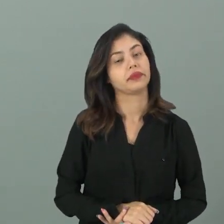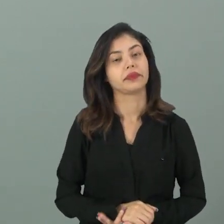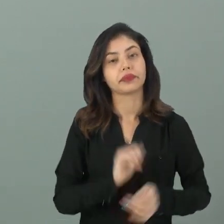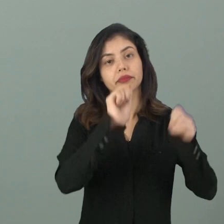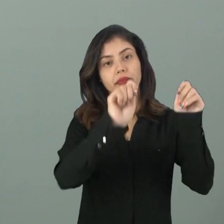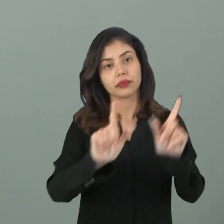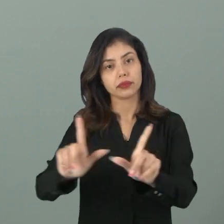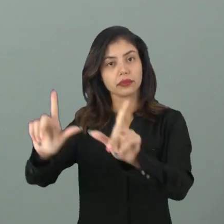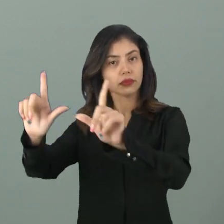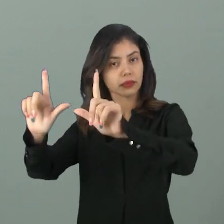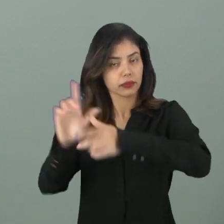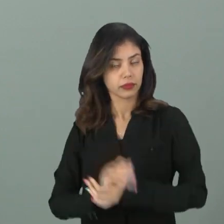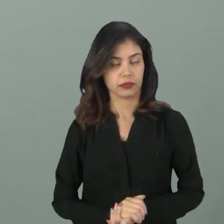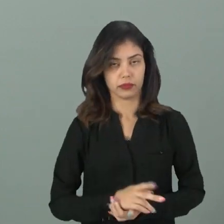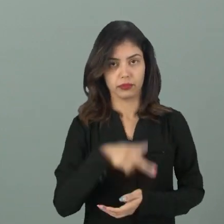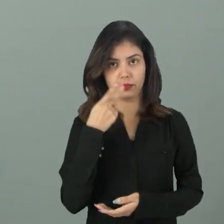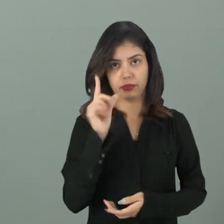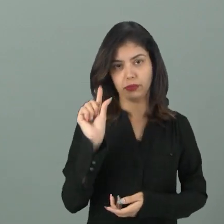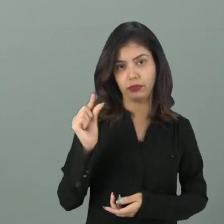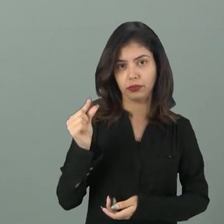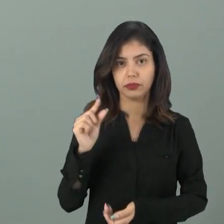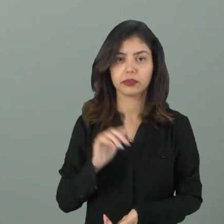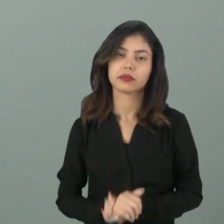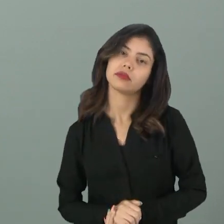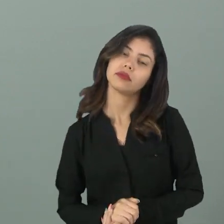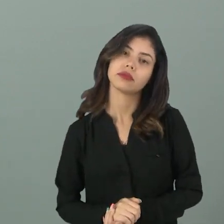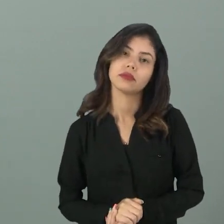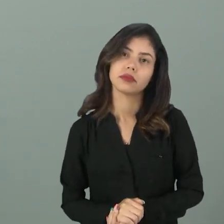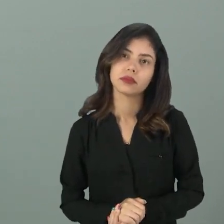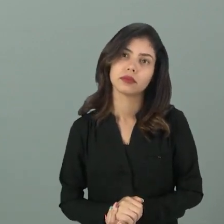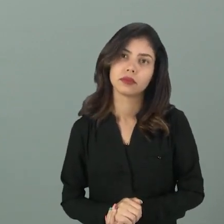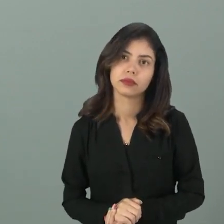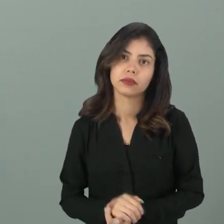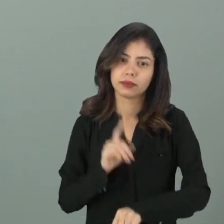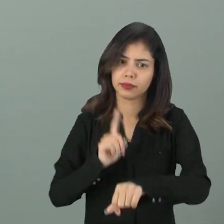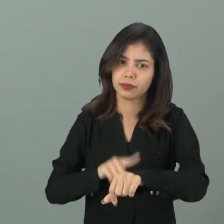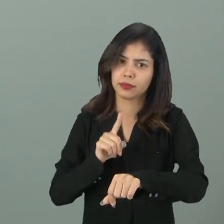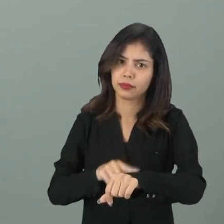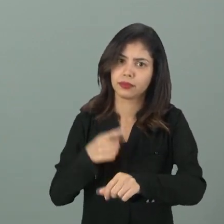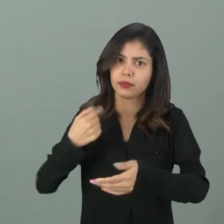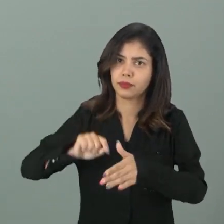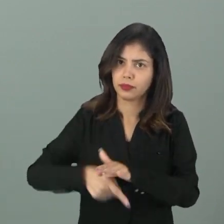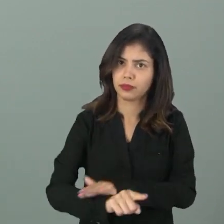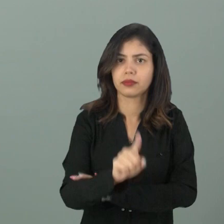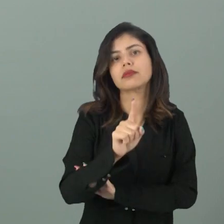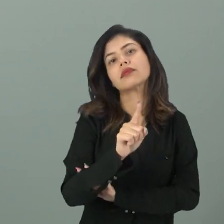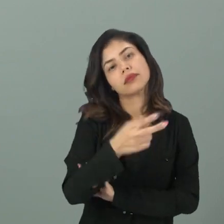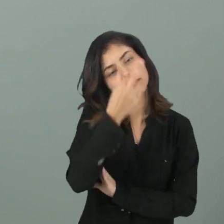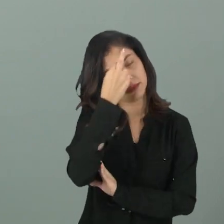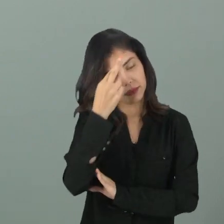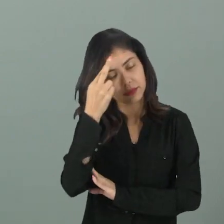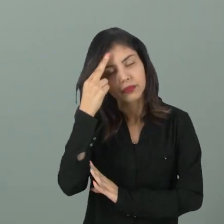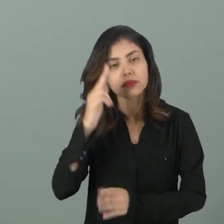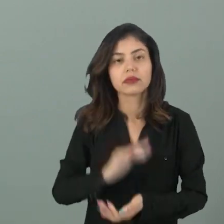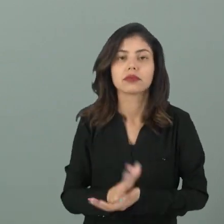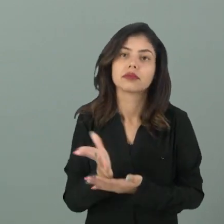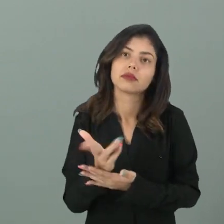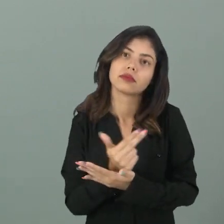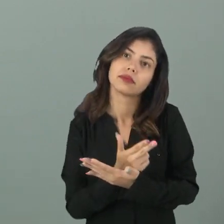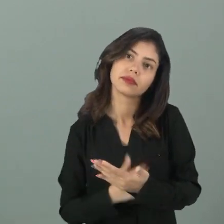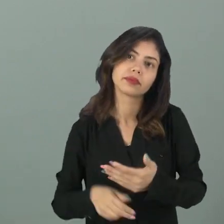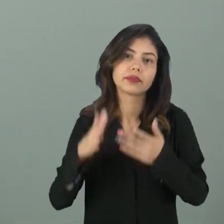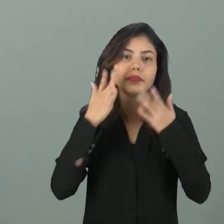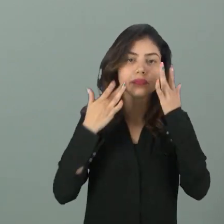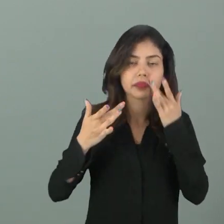você acompanhe comigo, a gente vai falar um pouquinho, não vamos ter tempo para se aprofundar sobre a história